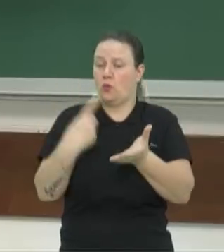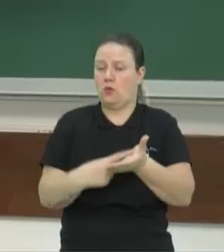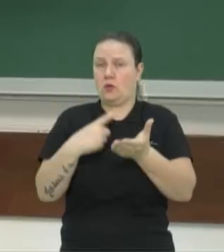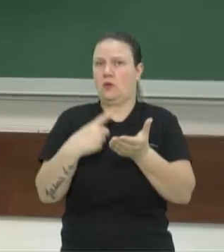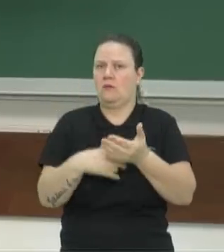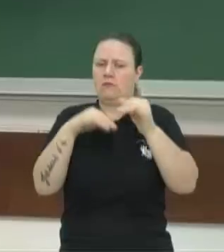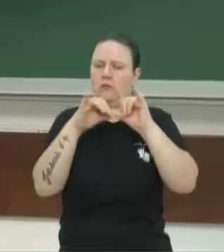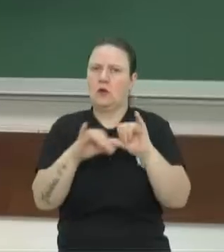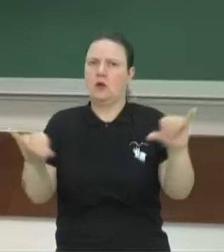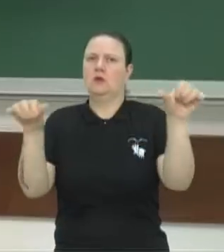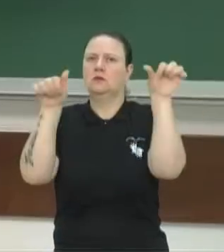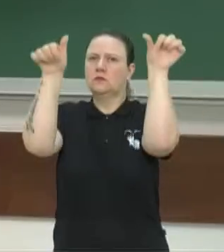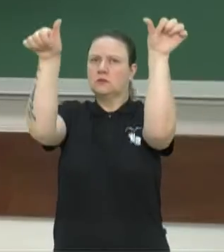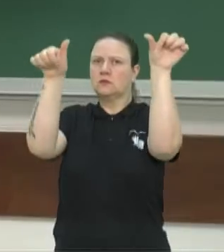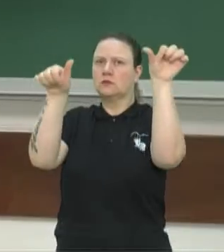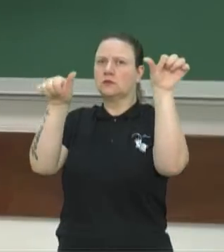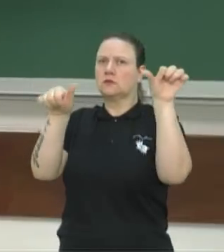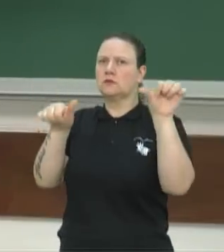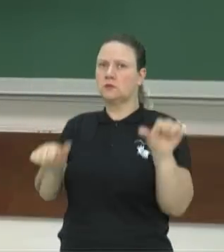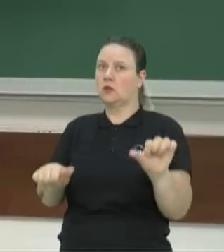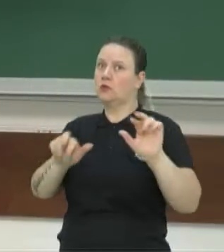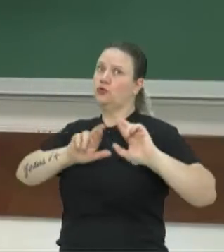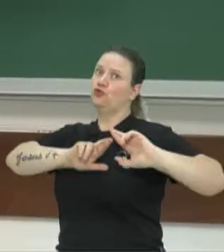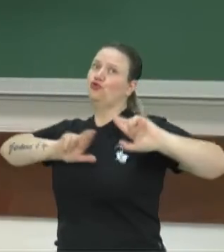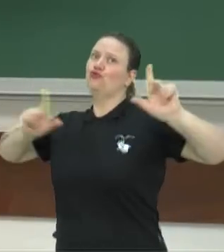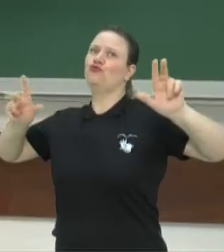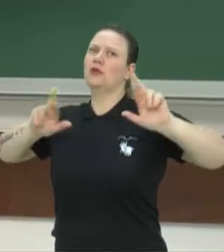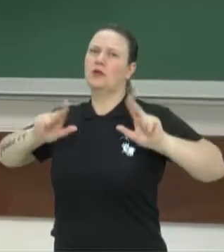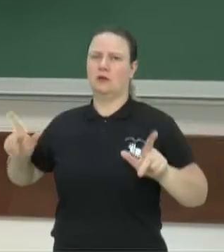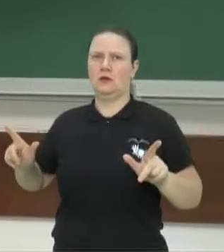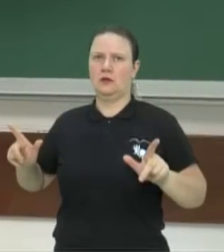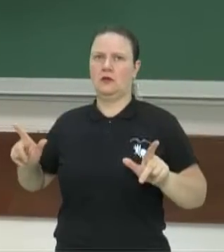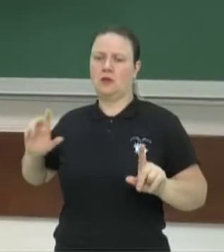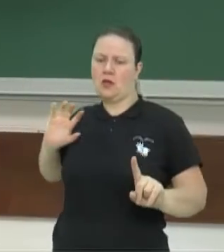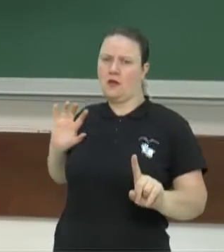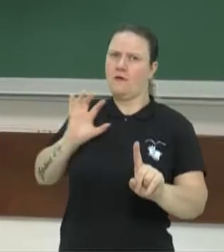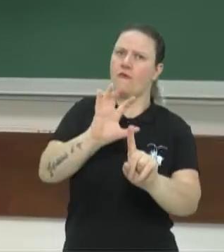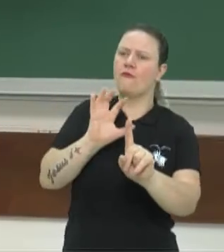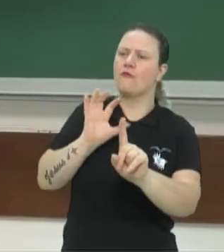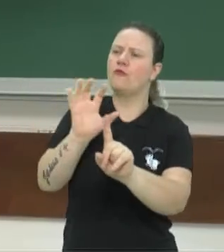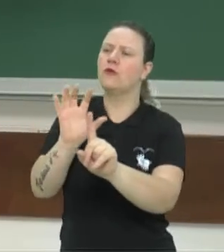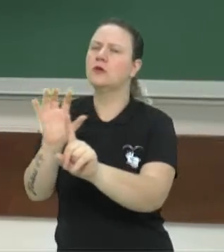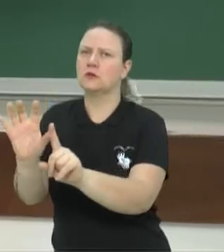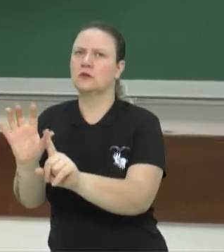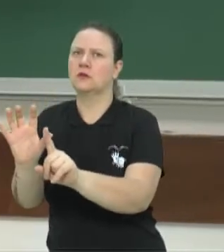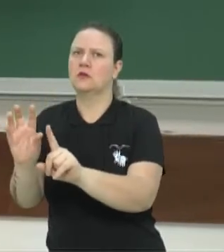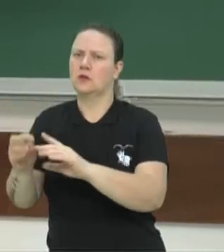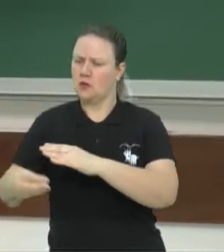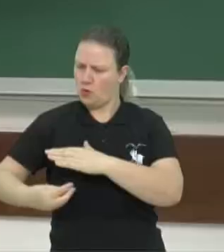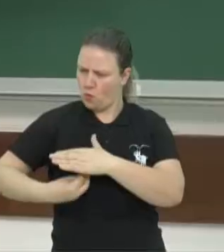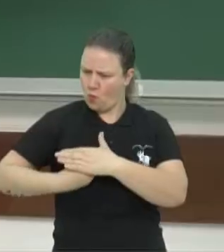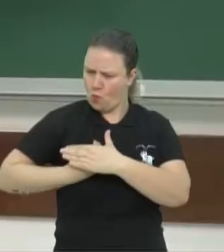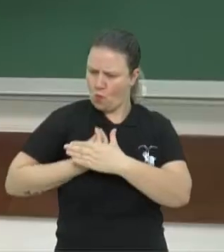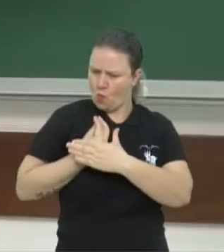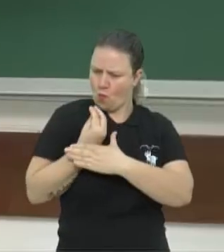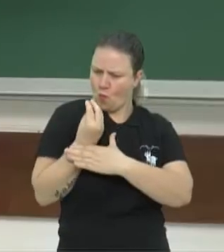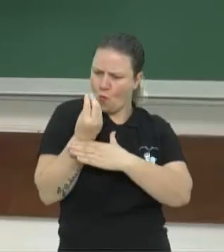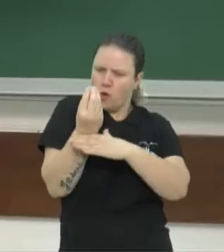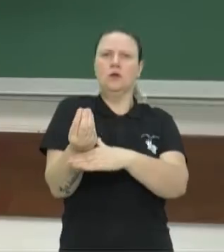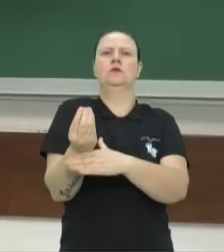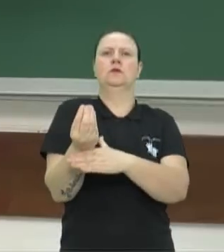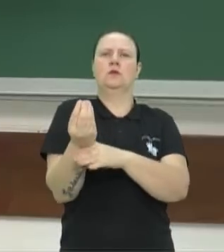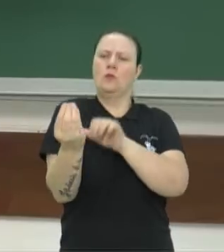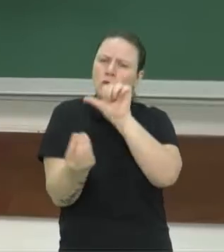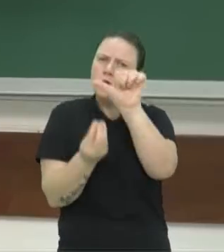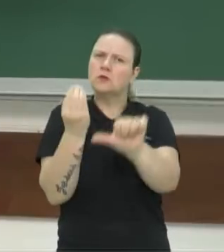apenas uma informação, é um convencimento, é chamando você para alterar a atitude. O banheiro não chama você para